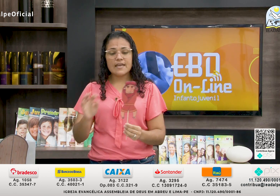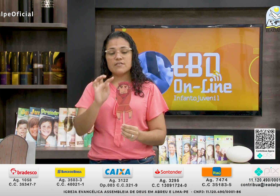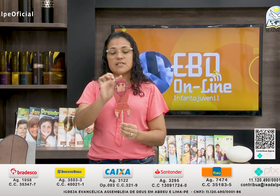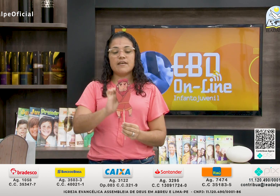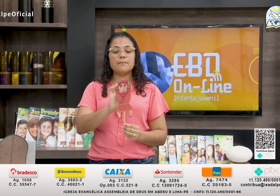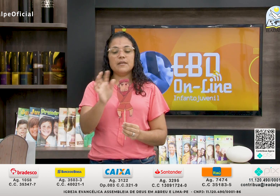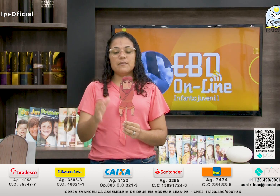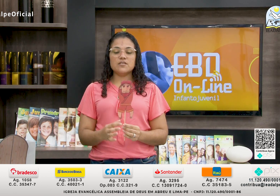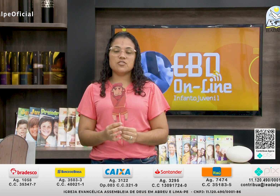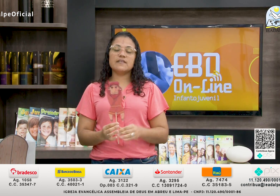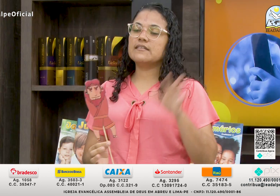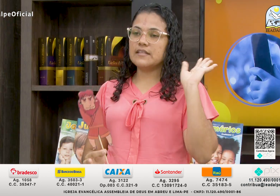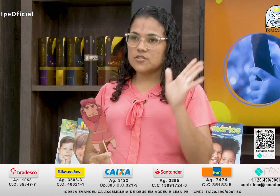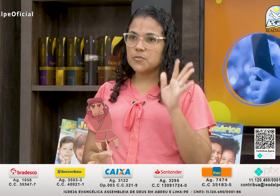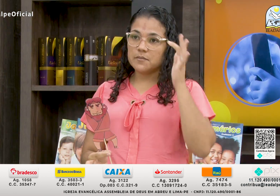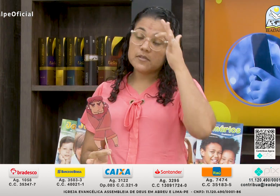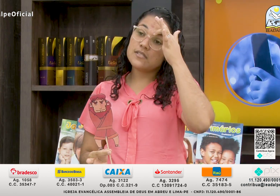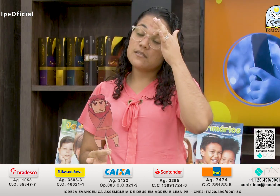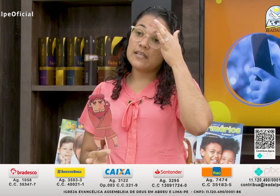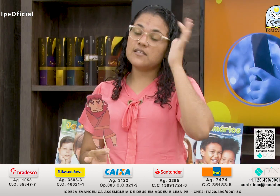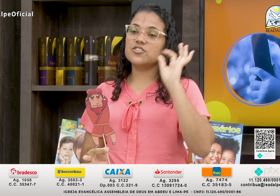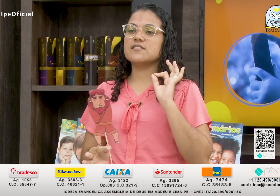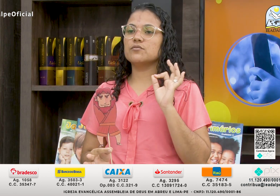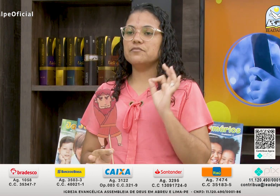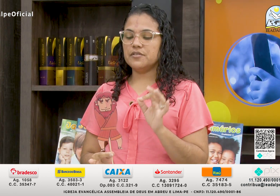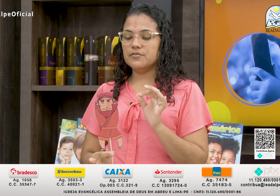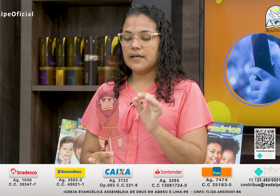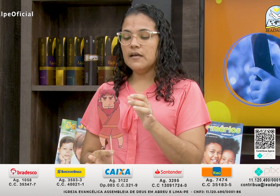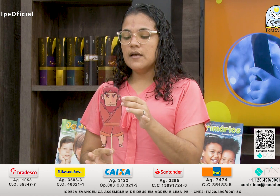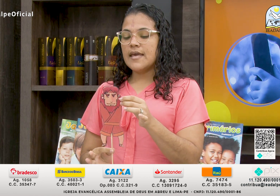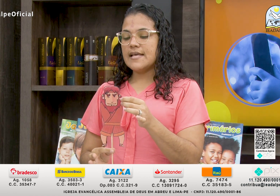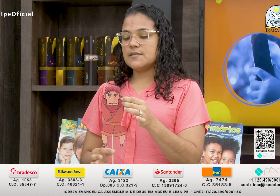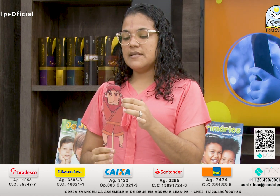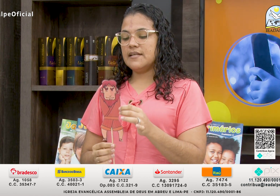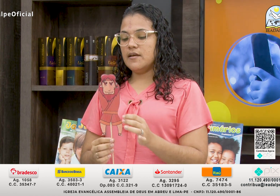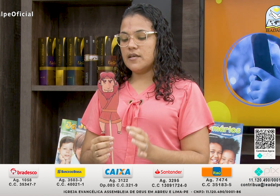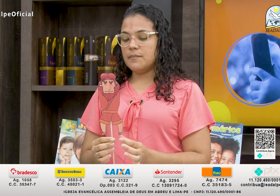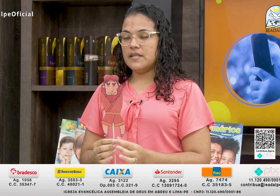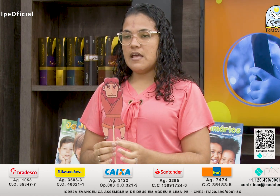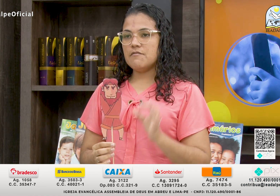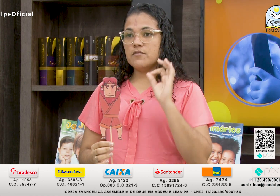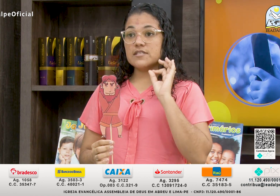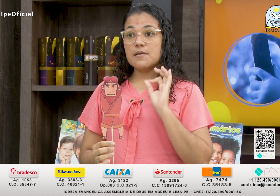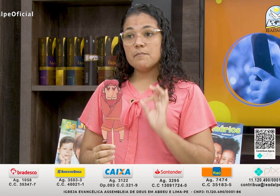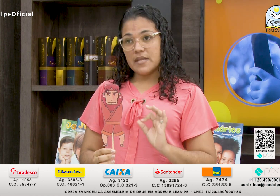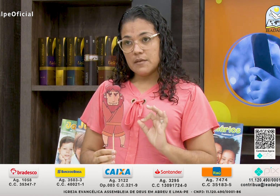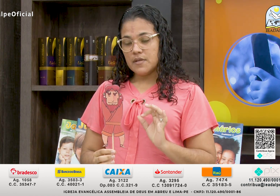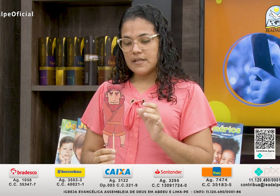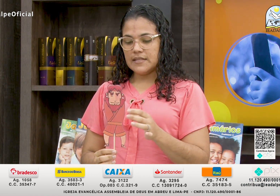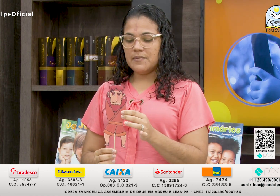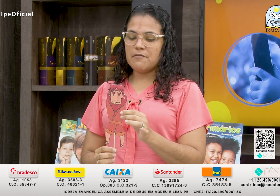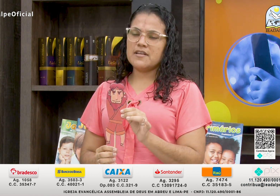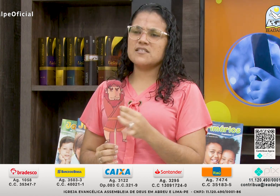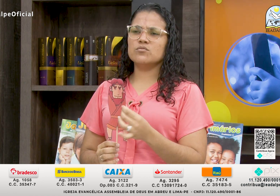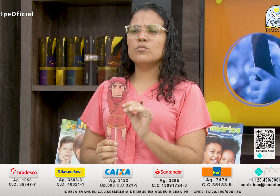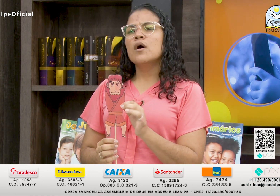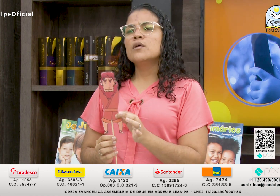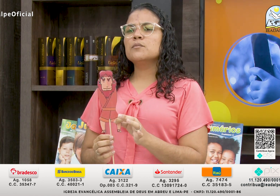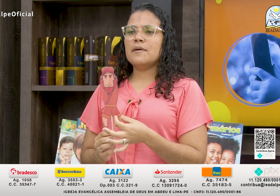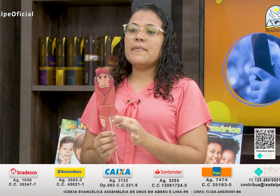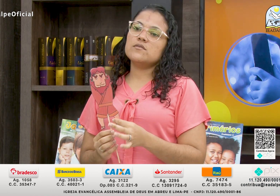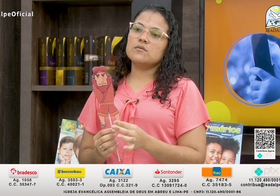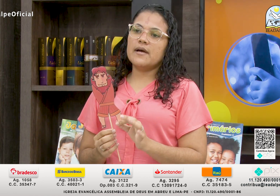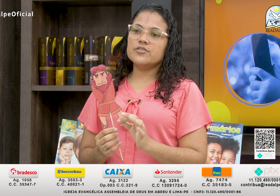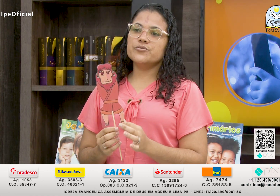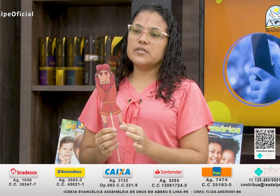E aí você vai imprimir, a gente vai estar disponibilizando na descrição do vídeo, tá? Esse material aqui em PDF, você imprime, tá? De preferência